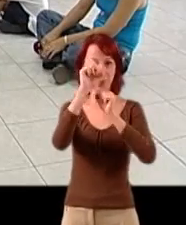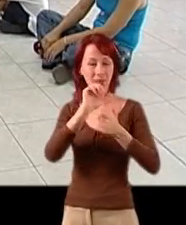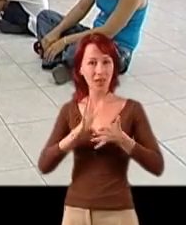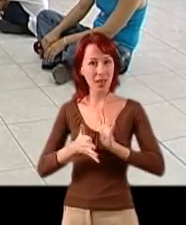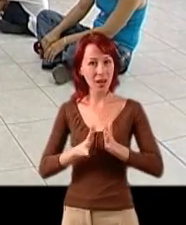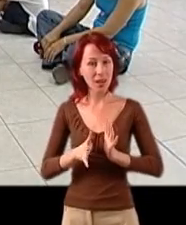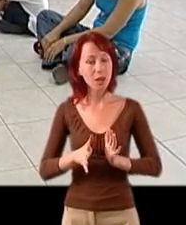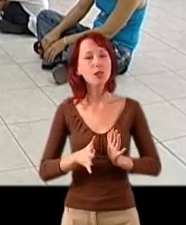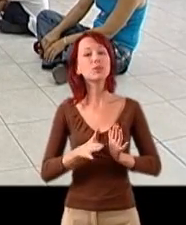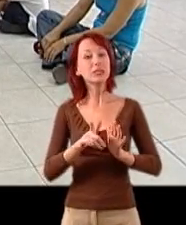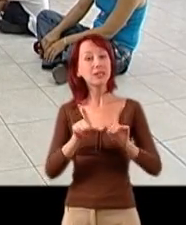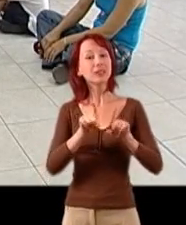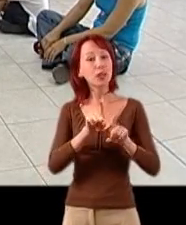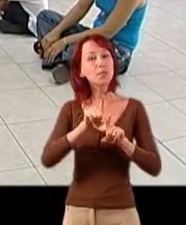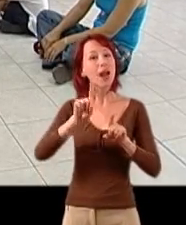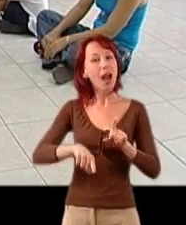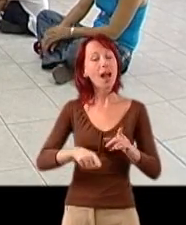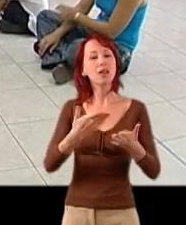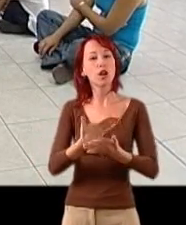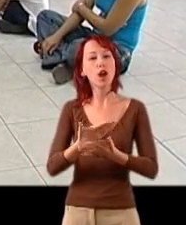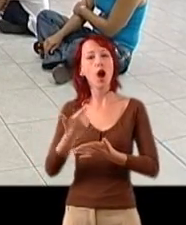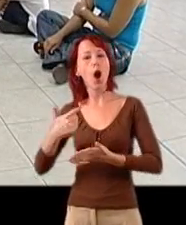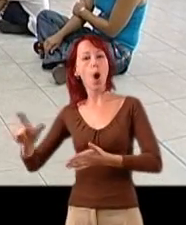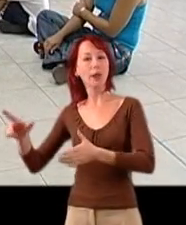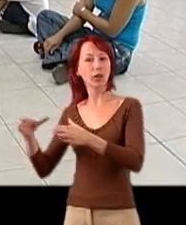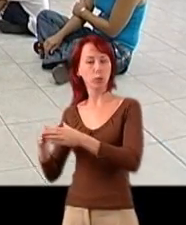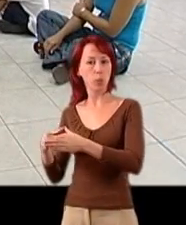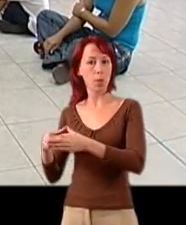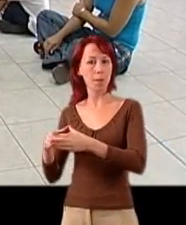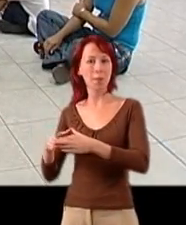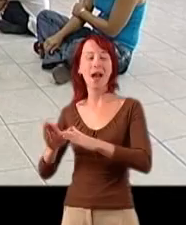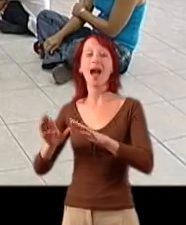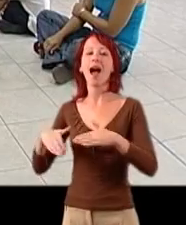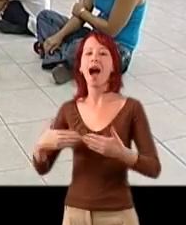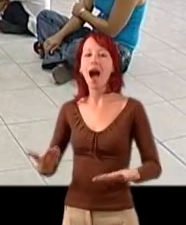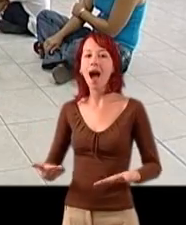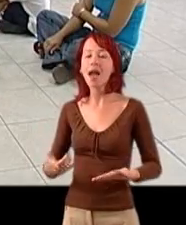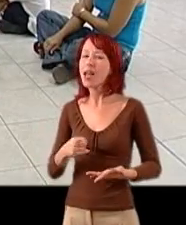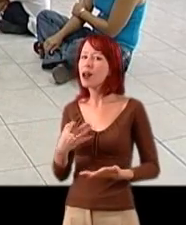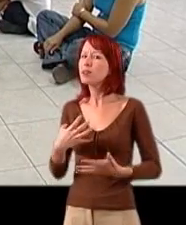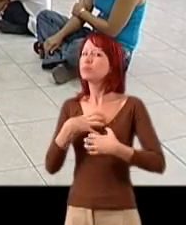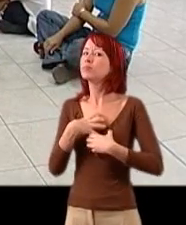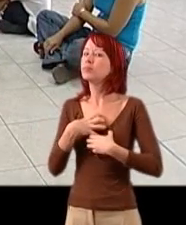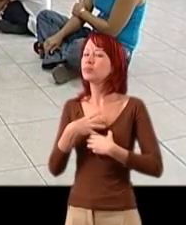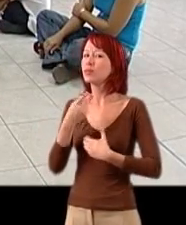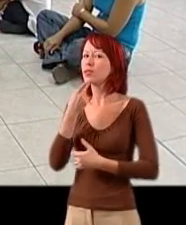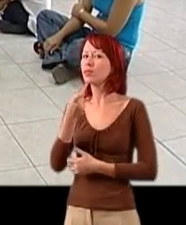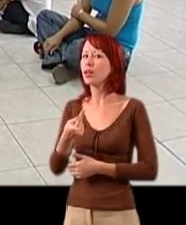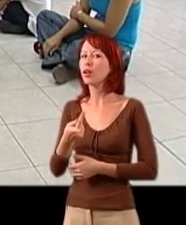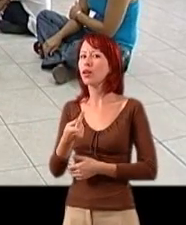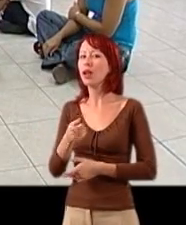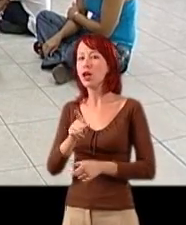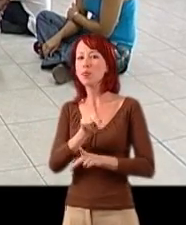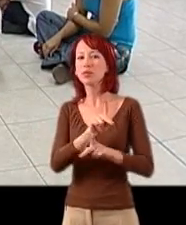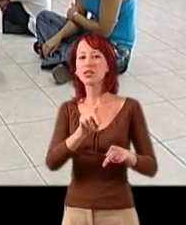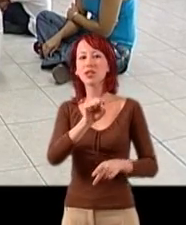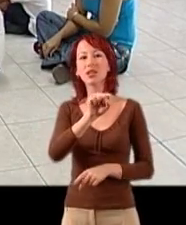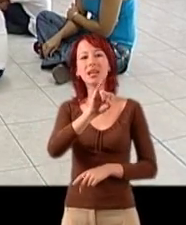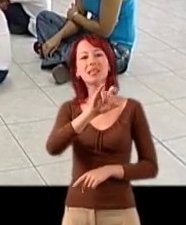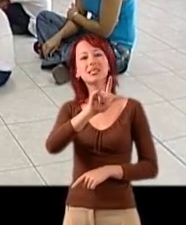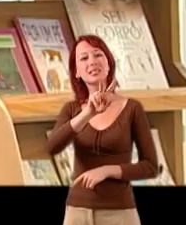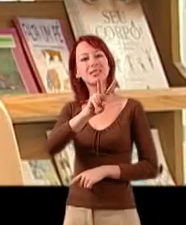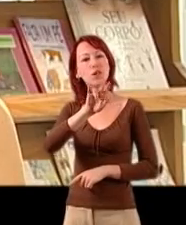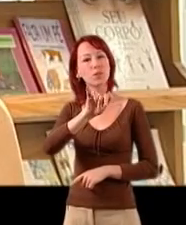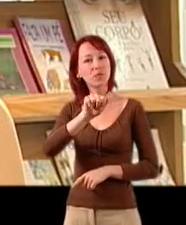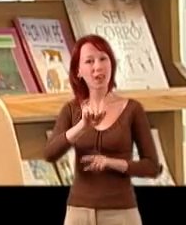Libras. Ele estava até matriculado numa outra turma, que foi quando eu me toquei, assim, me dei conta de que a professora Silva, que trabalha